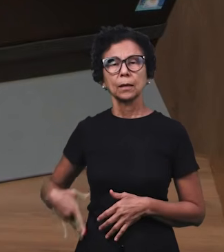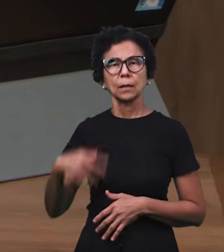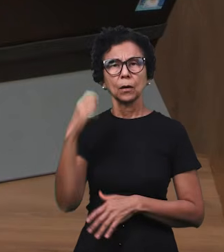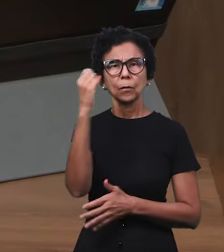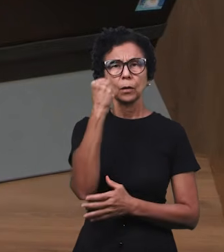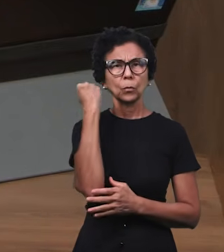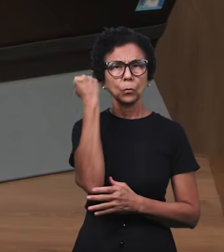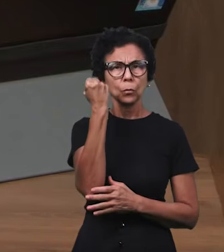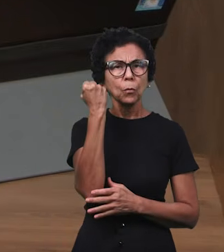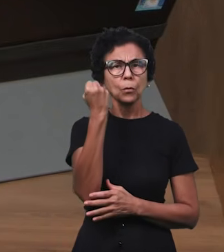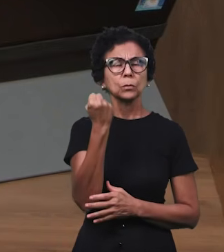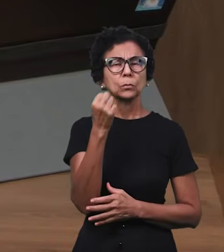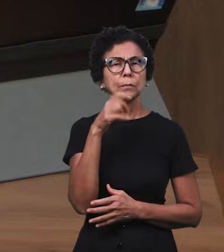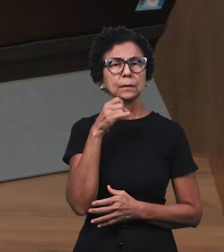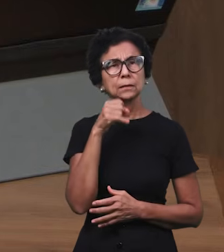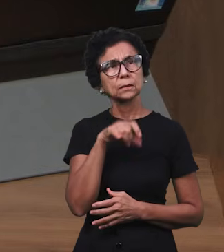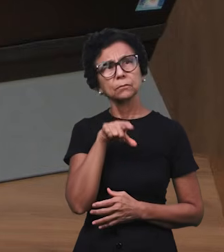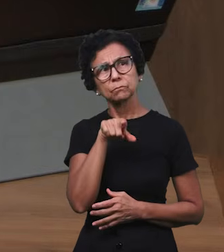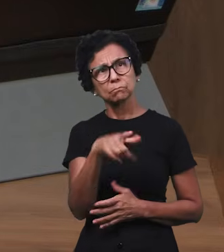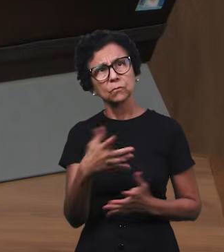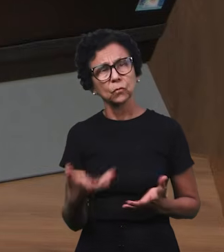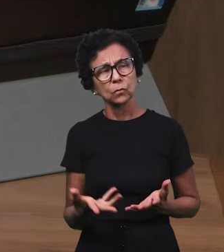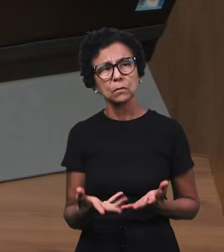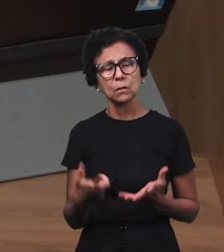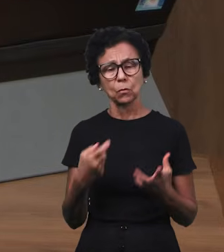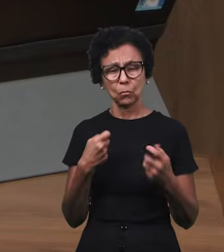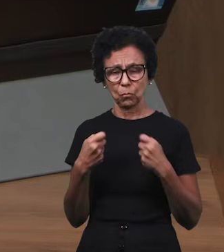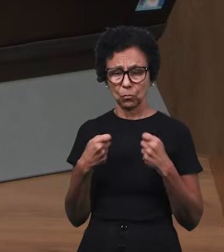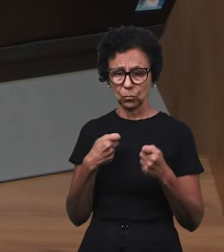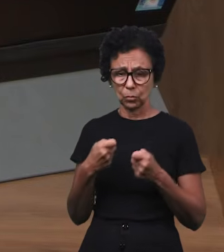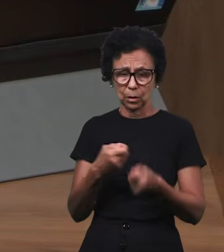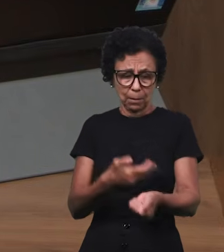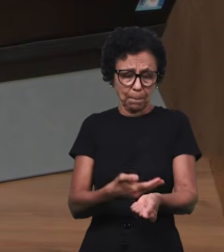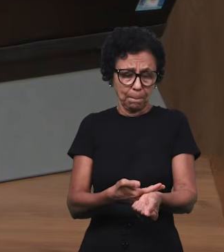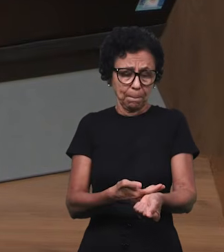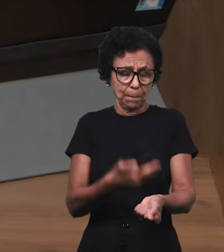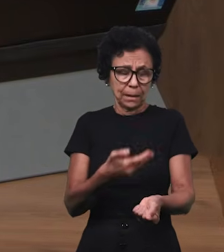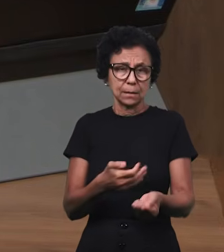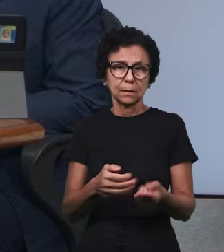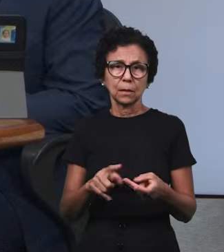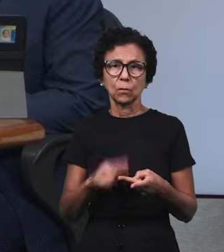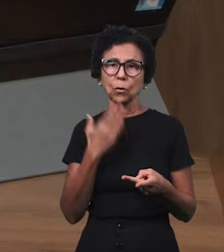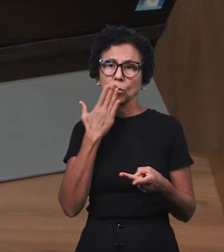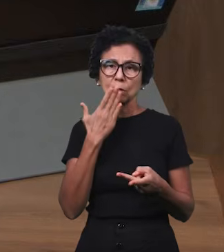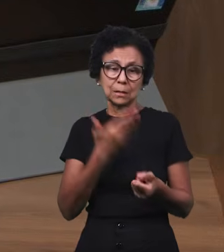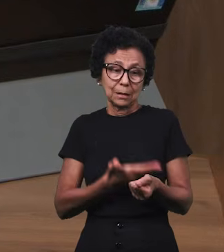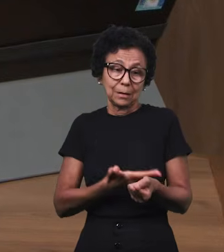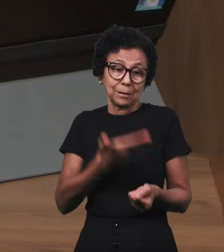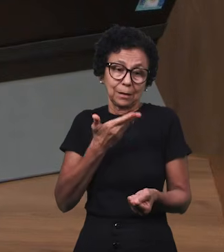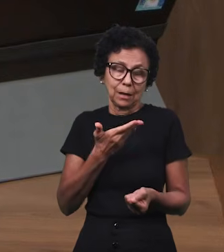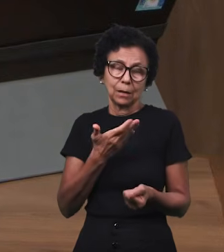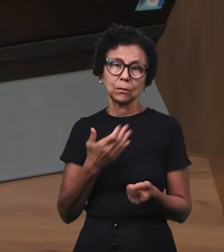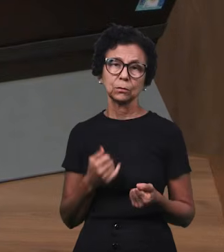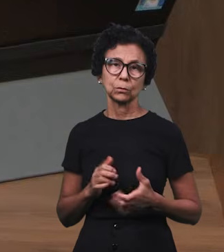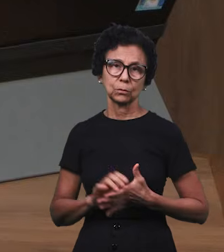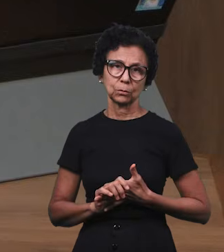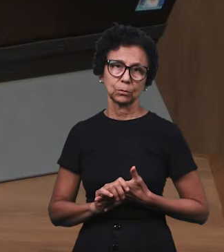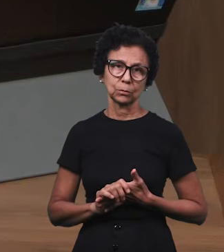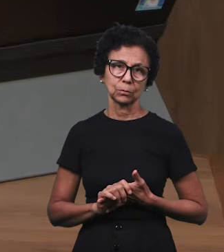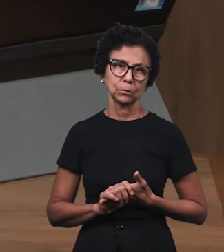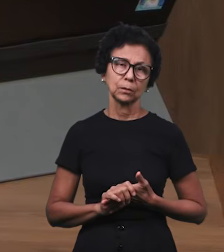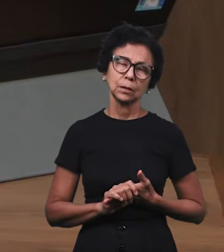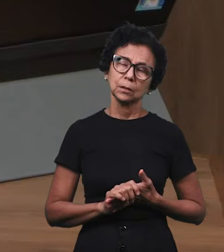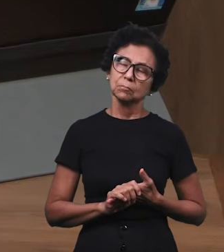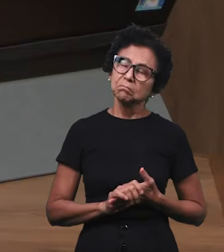estamos enfatizando que se você optar por controlar a hipertensão, a diabetes hoje, você